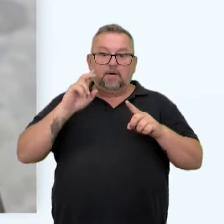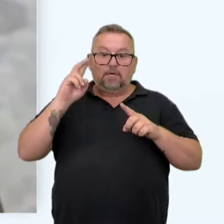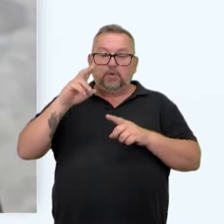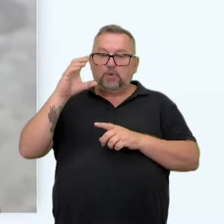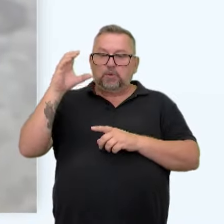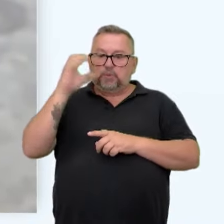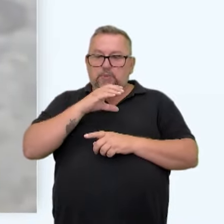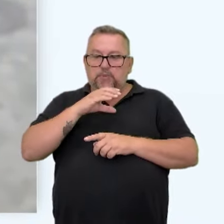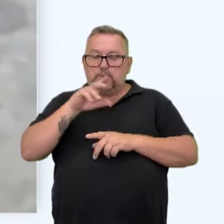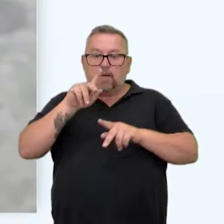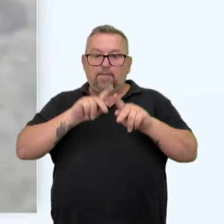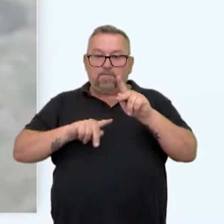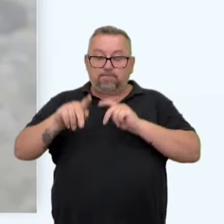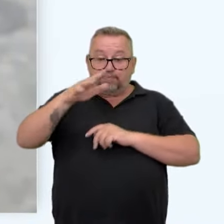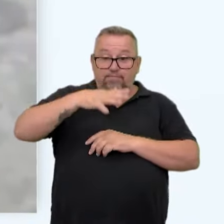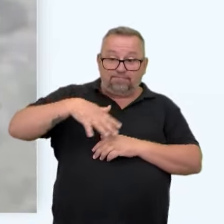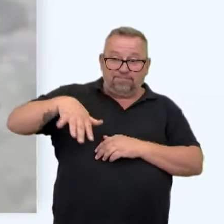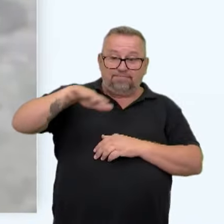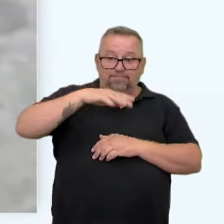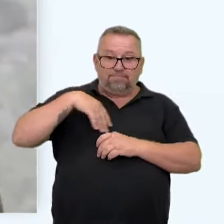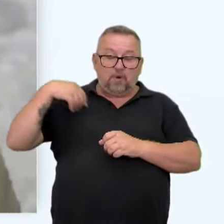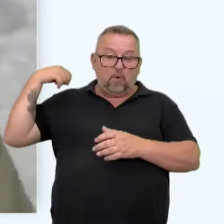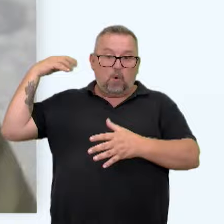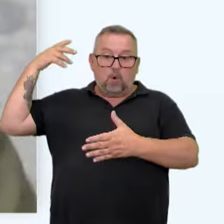nossa civilização nos últimos milênios